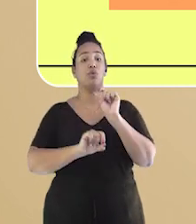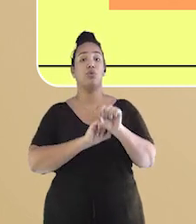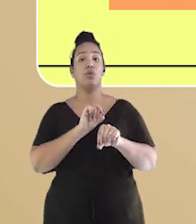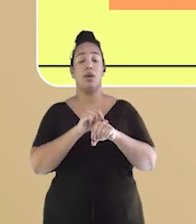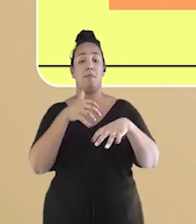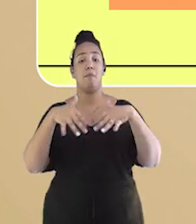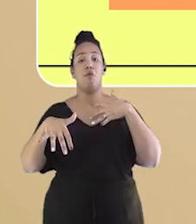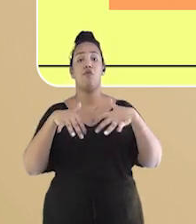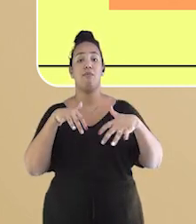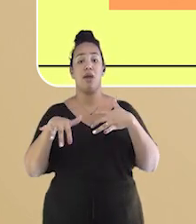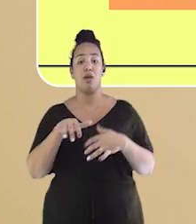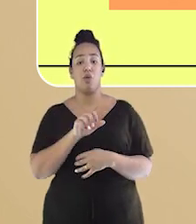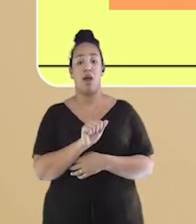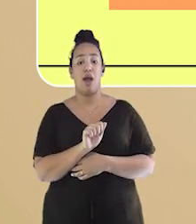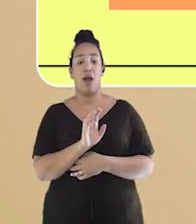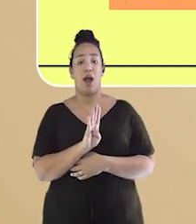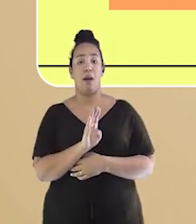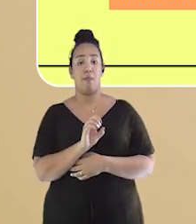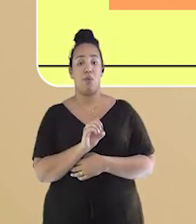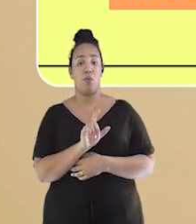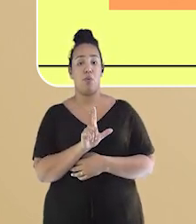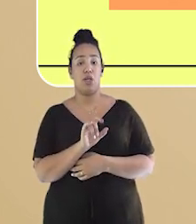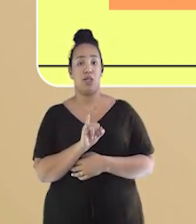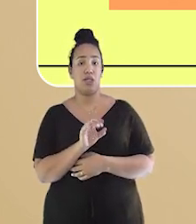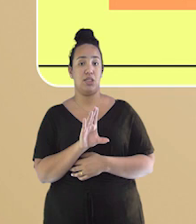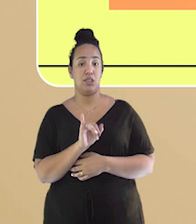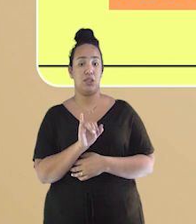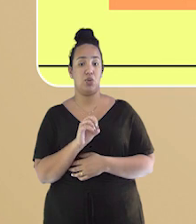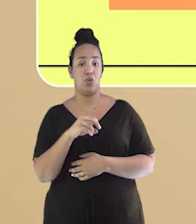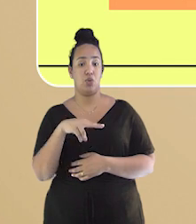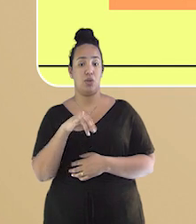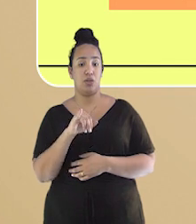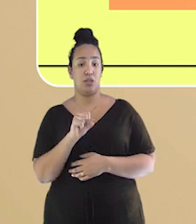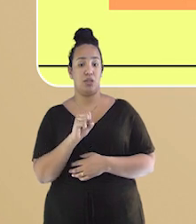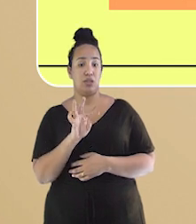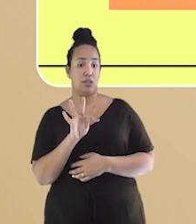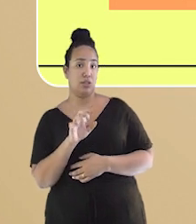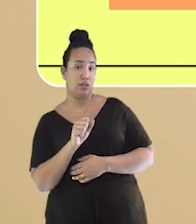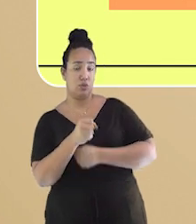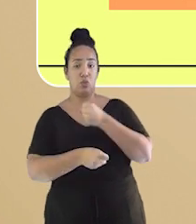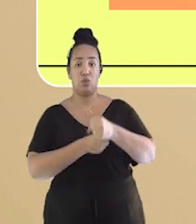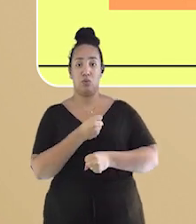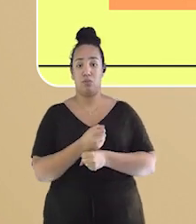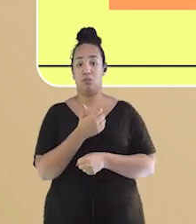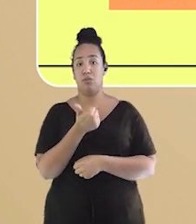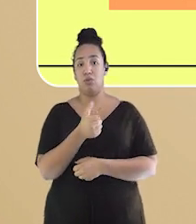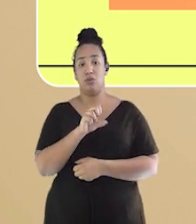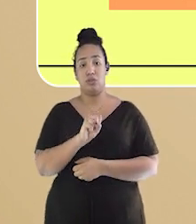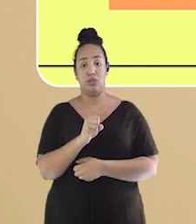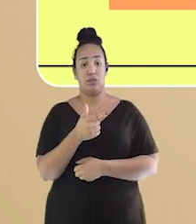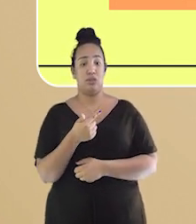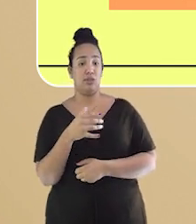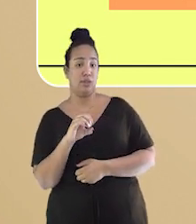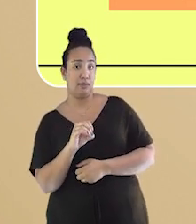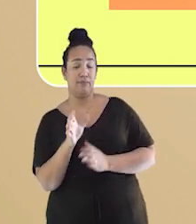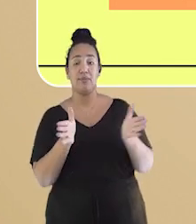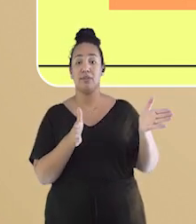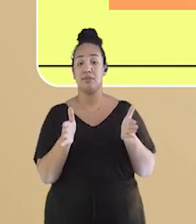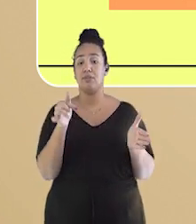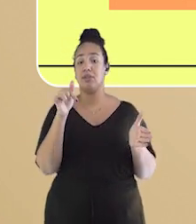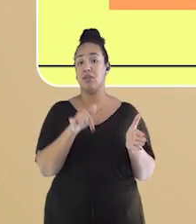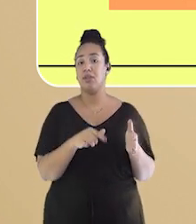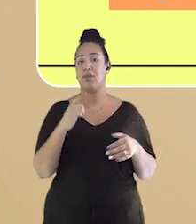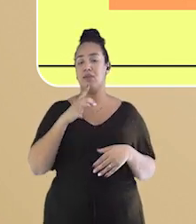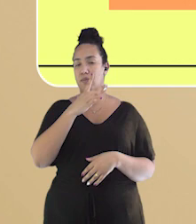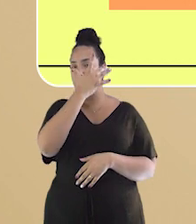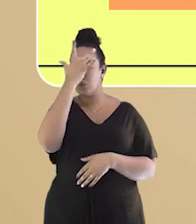abolicionista, que começa a crescer em 1870. Foi nesse período que surgiram alguns intelectuais que